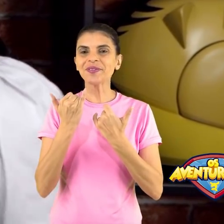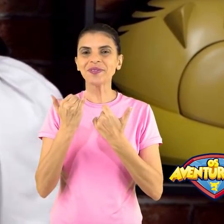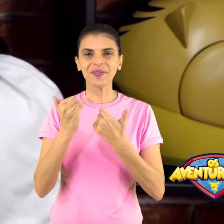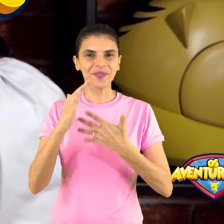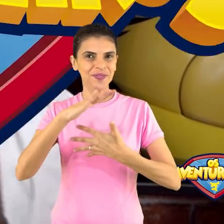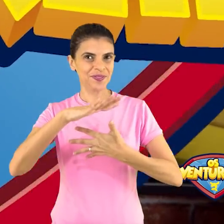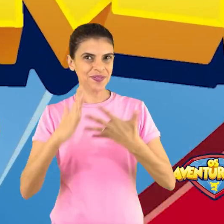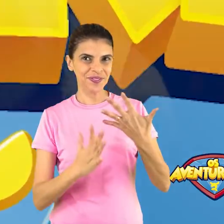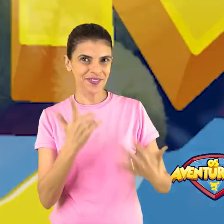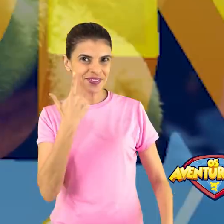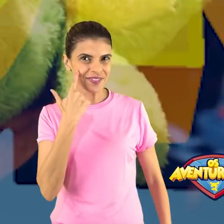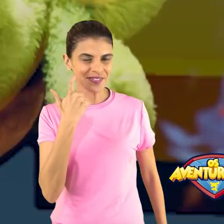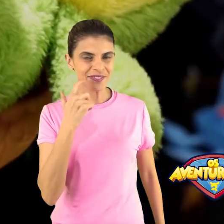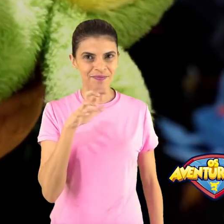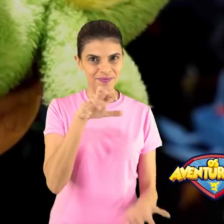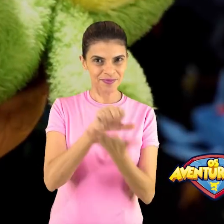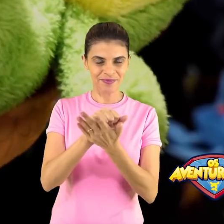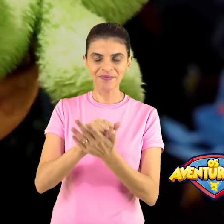Toon.